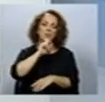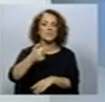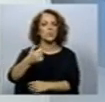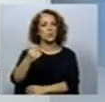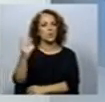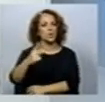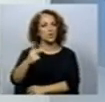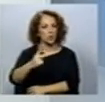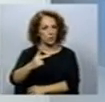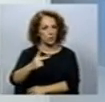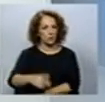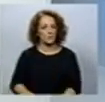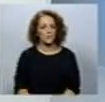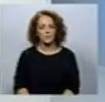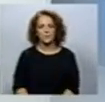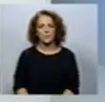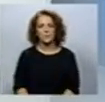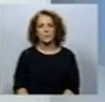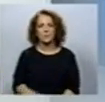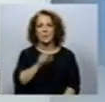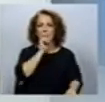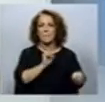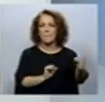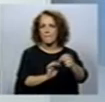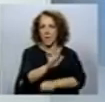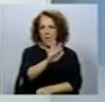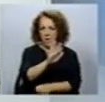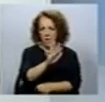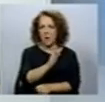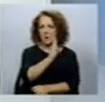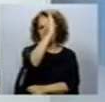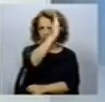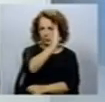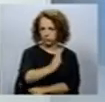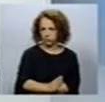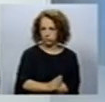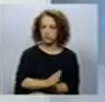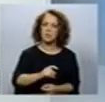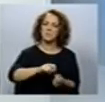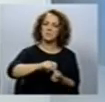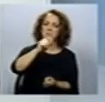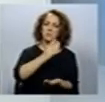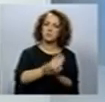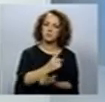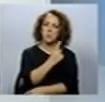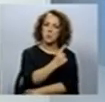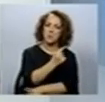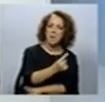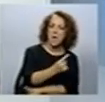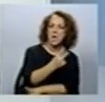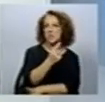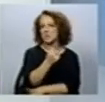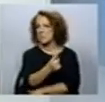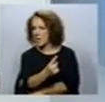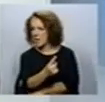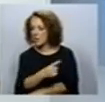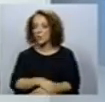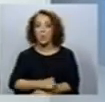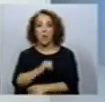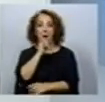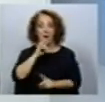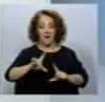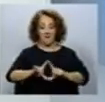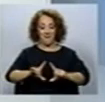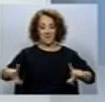km por hora. Quanto à agitação marítima, na costa ocidental temos ondas de oeste com 1,5 m a 2,5 m e na costa sul do